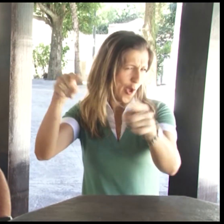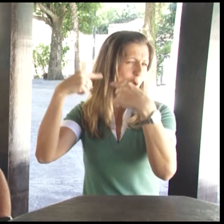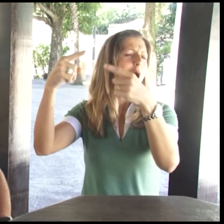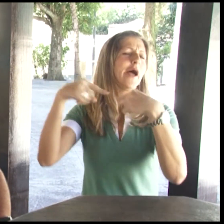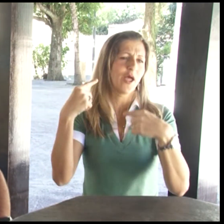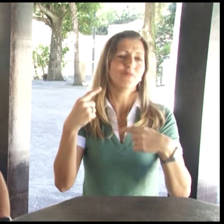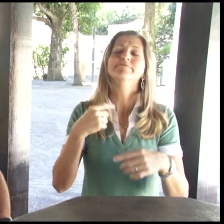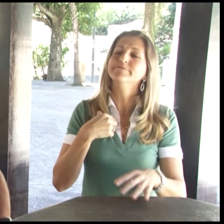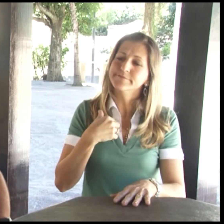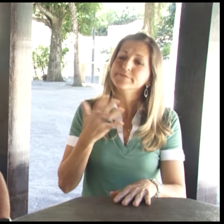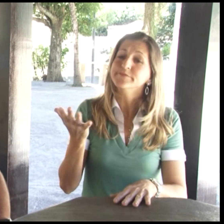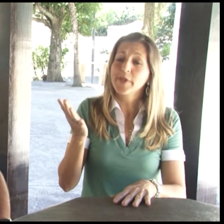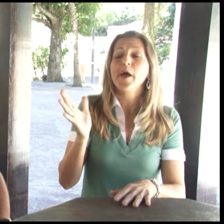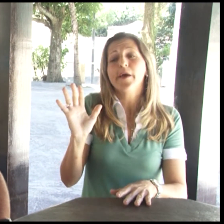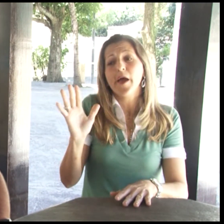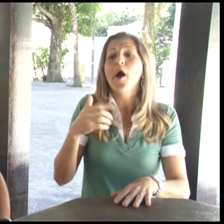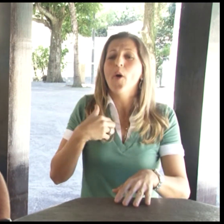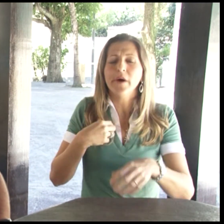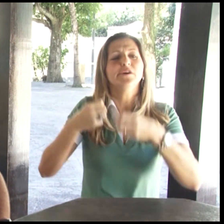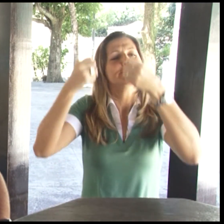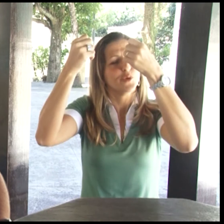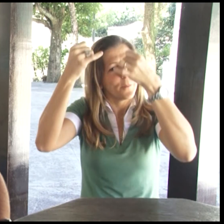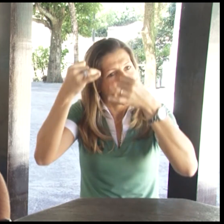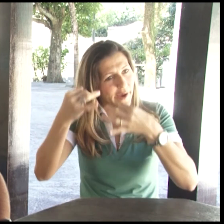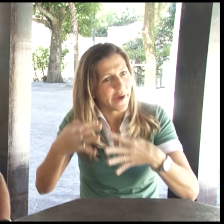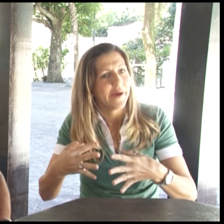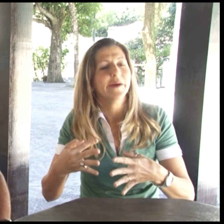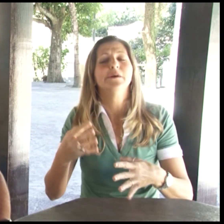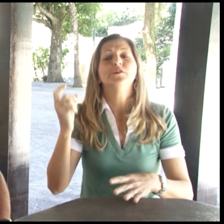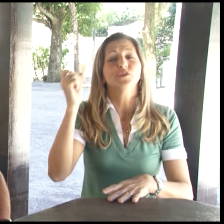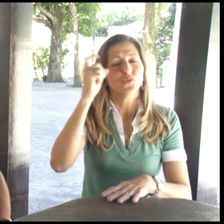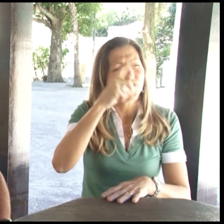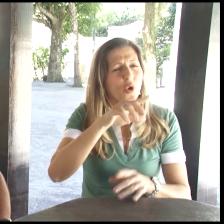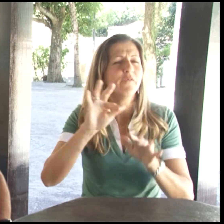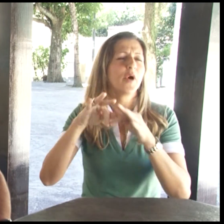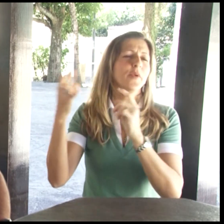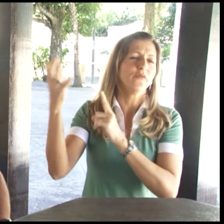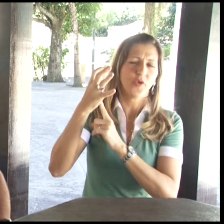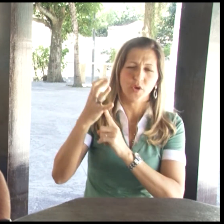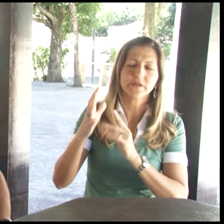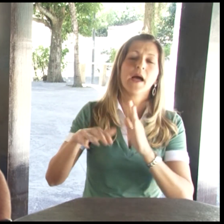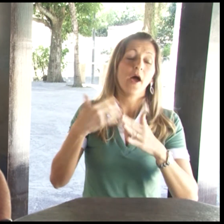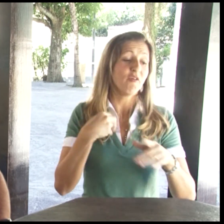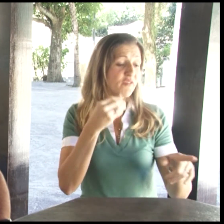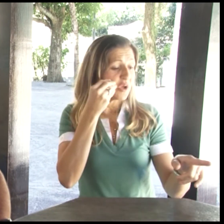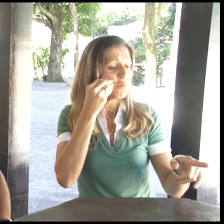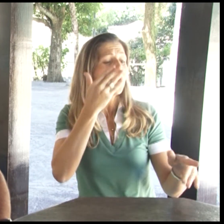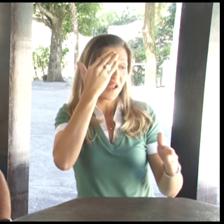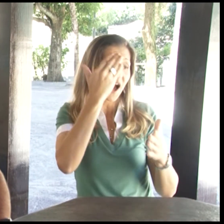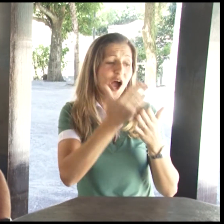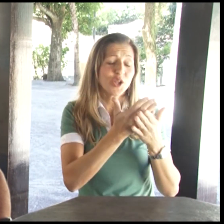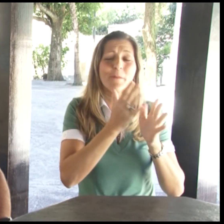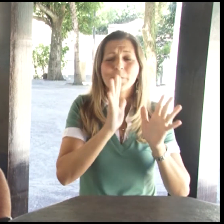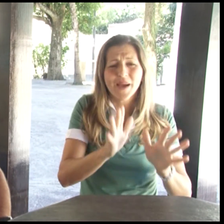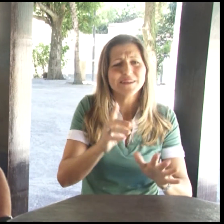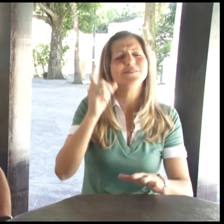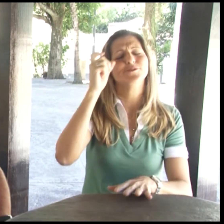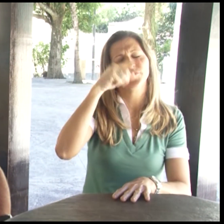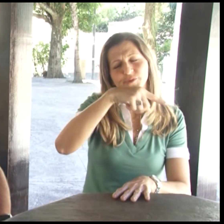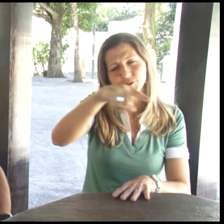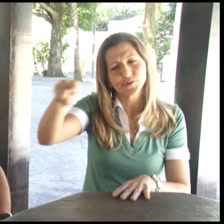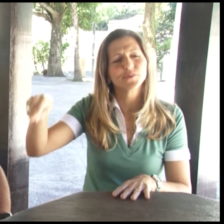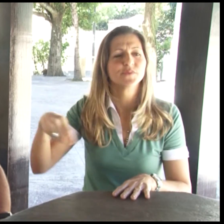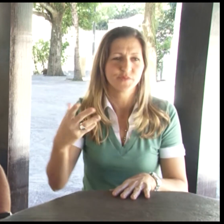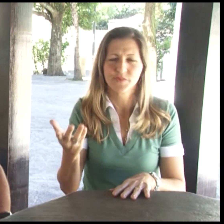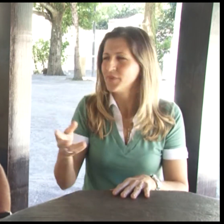todos coloquem, porque eu sei que tem muitos surdos que são contra mim, mas aí eu consigo explicar e falo das dificuldades, das